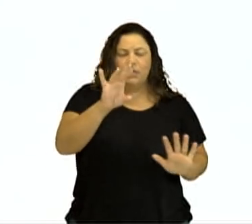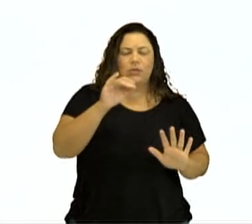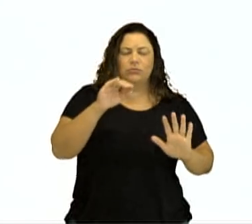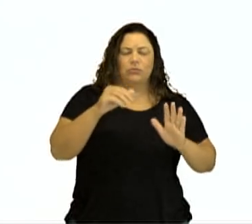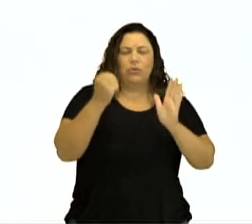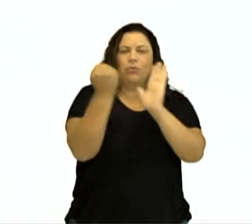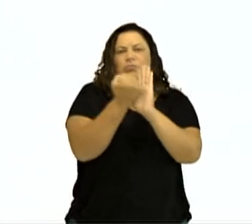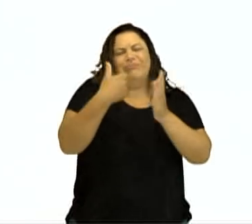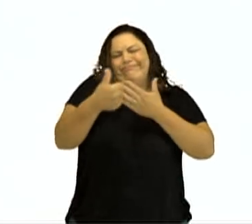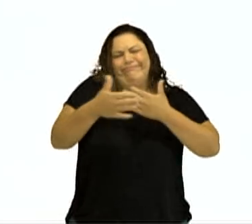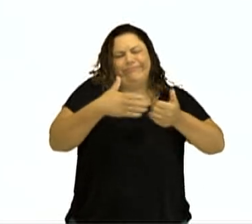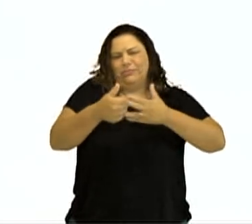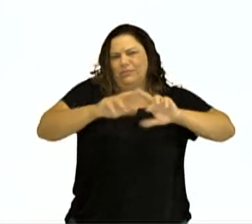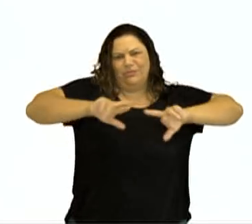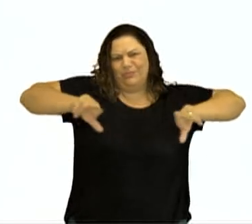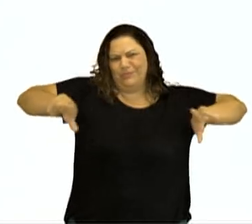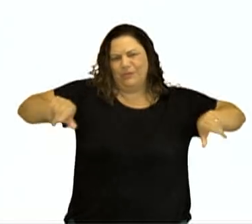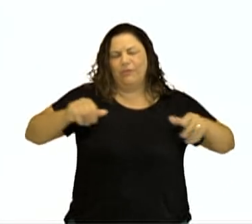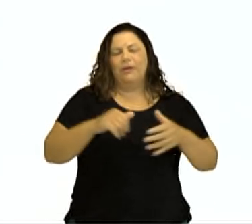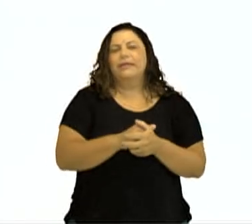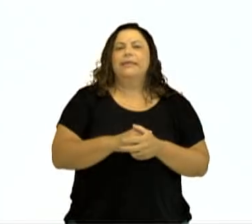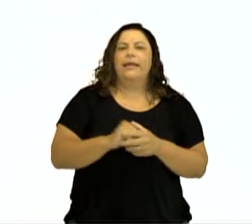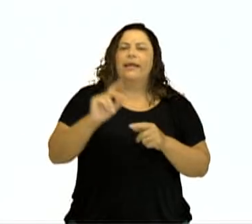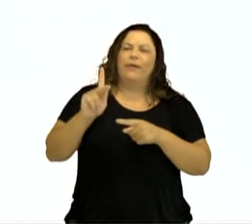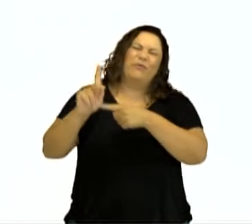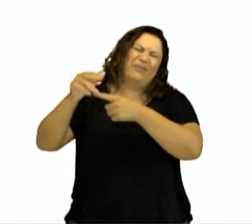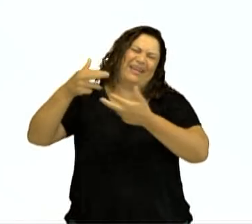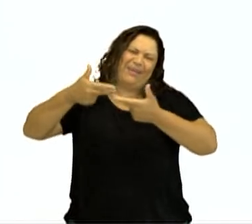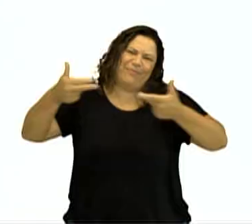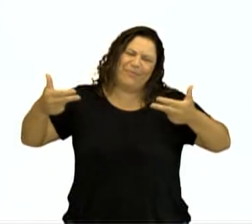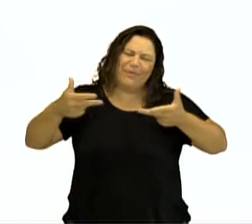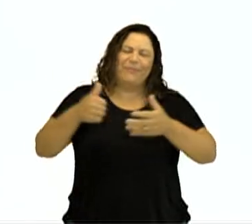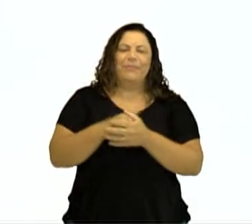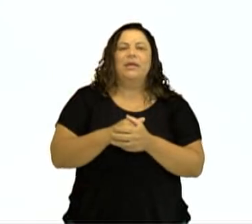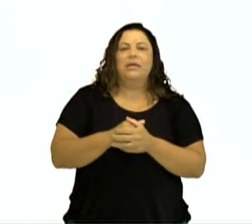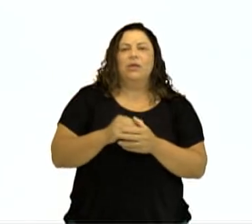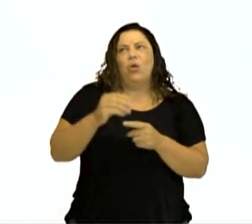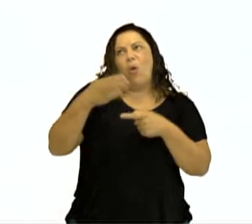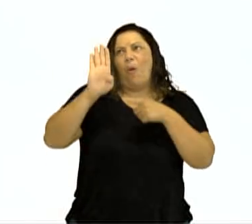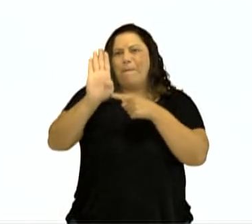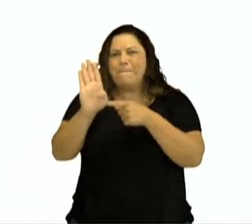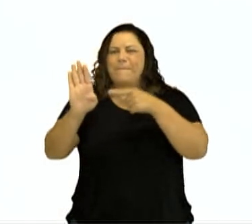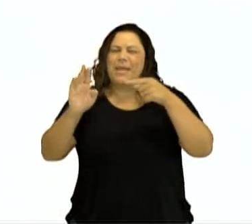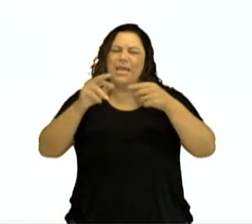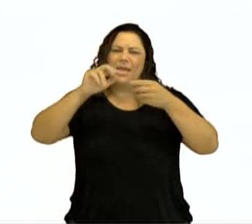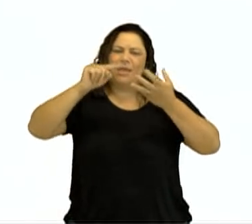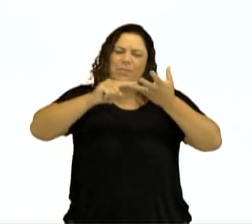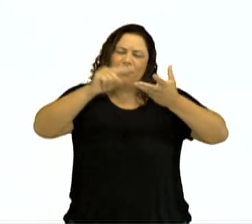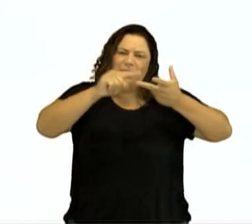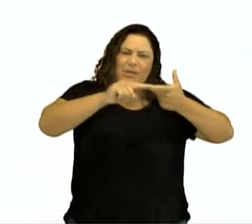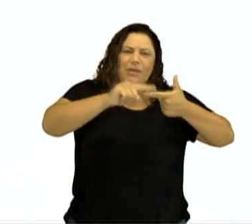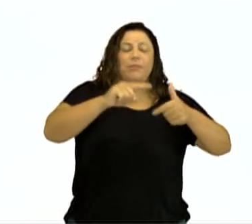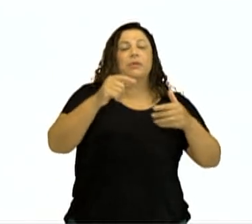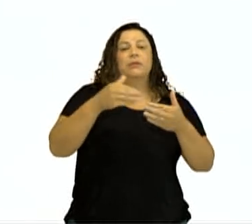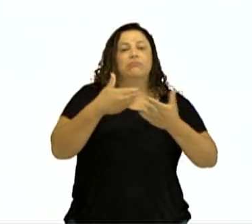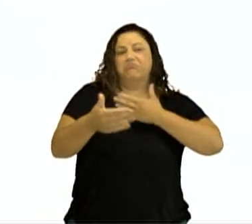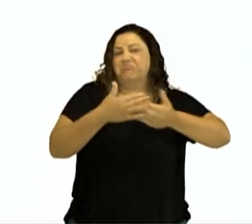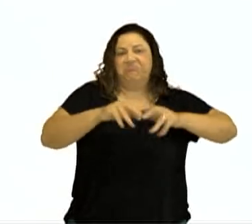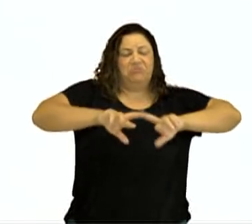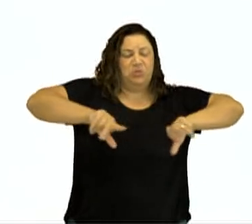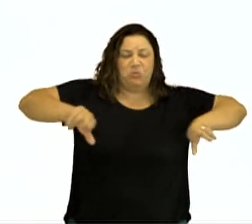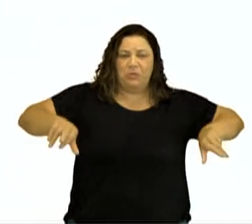qualquer, poderia ser Na do sódio, poderia ser o K do potássio, poderia ser o B do boro e aí do Li do lítio,